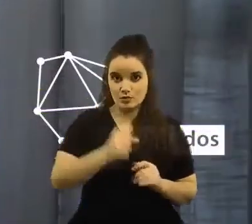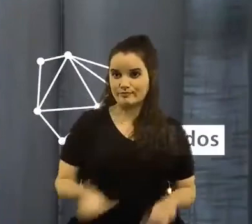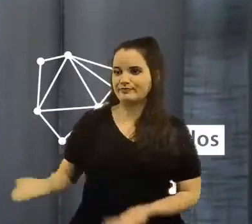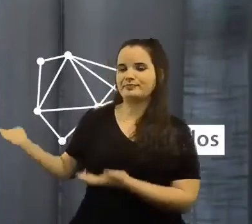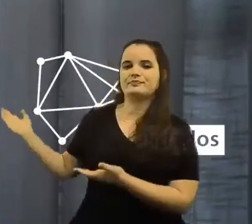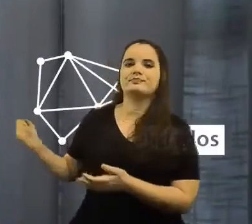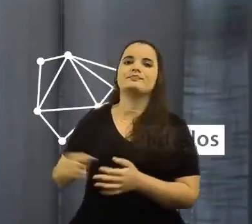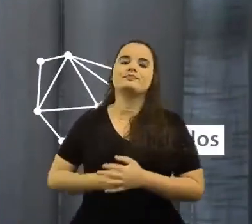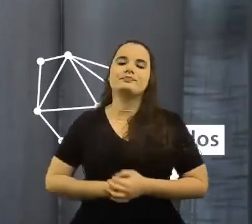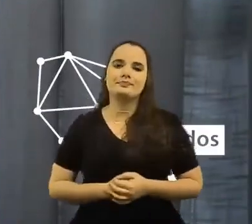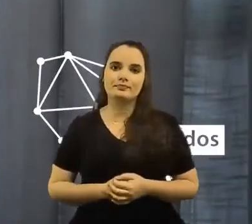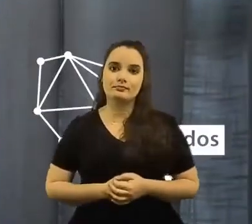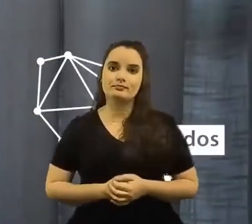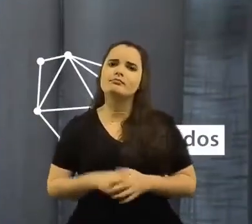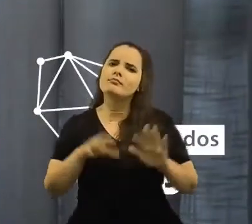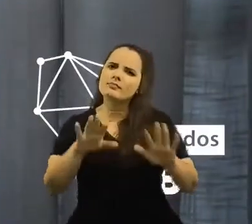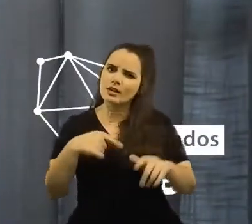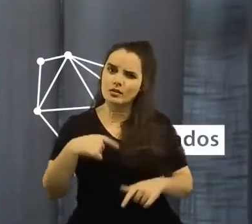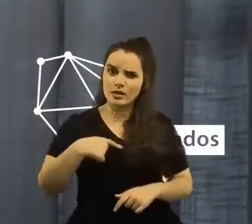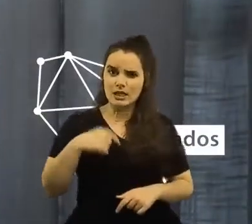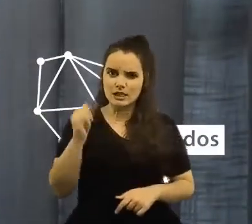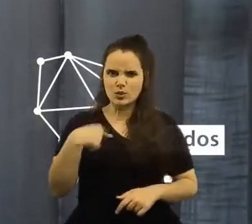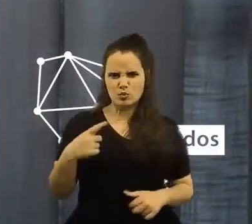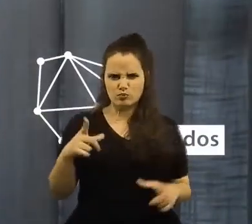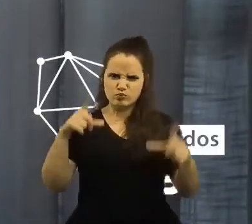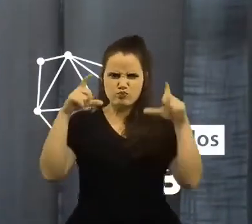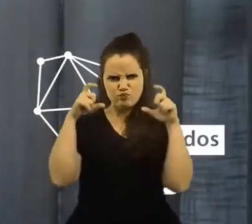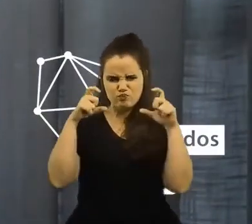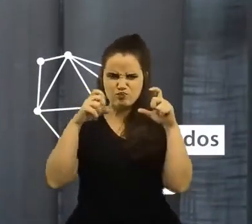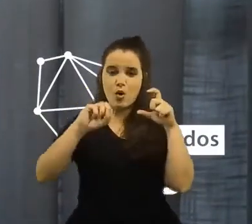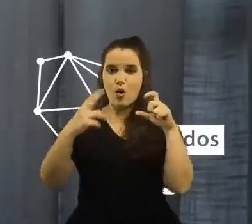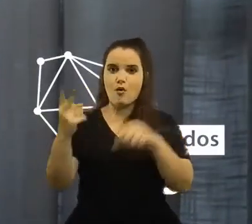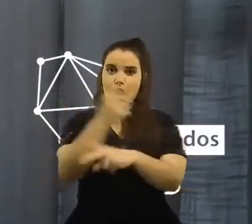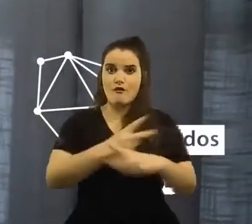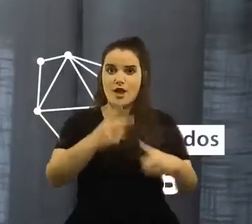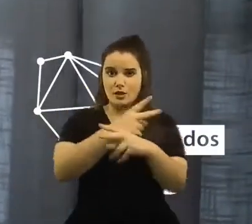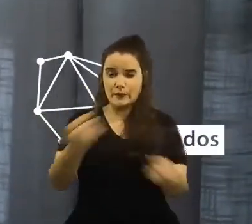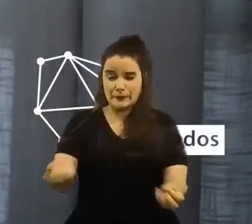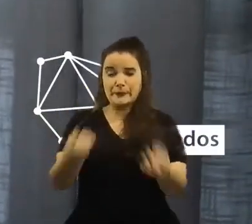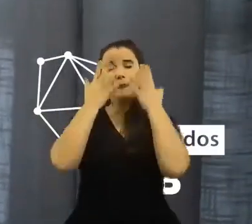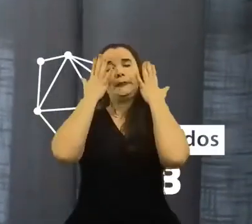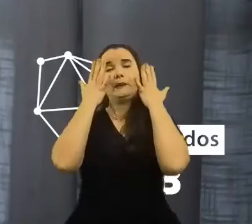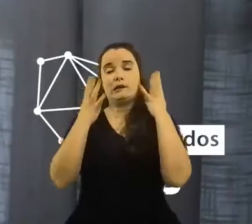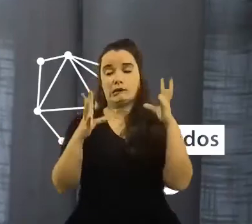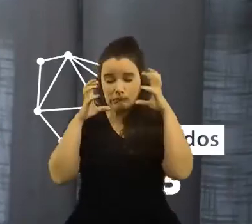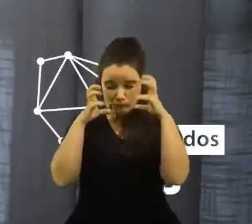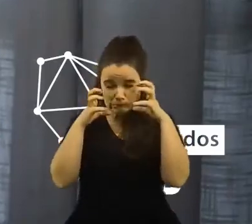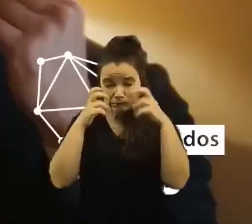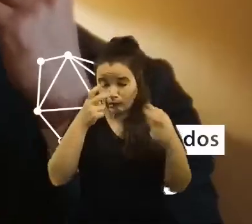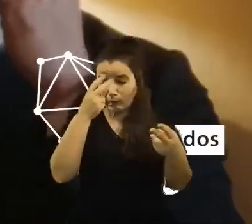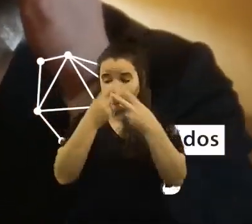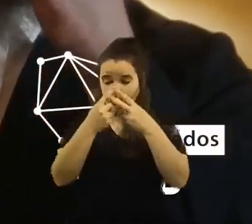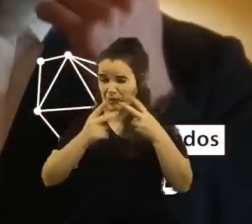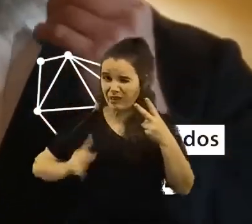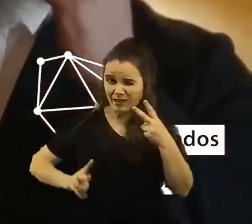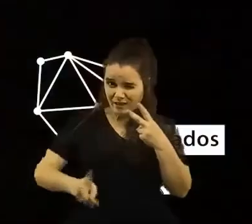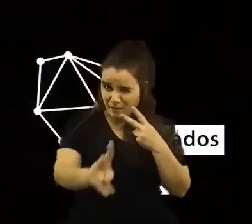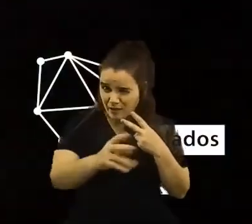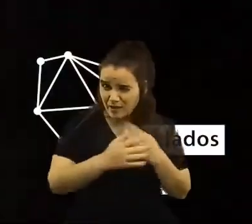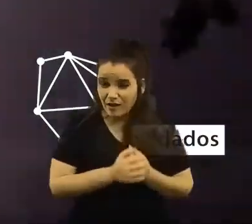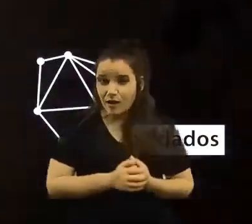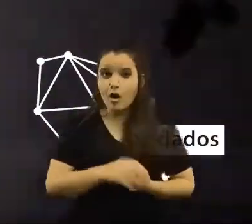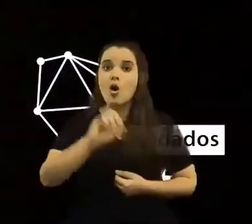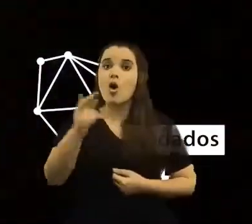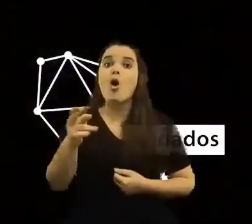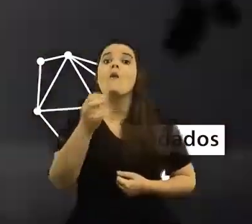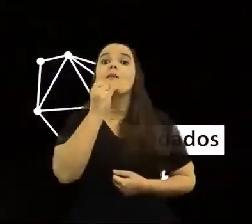uma careta e bater um vento forte, o rosto pode não voltar ao normal? Você já parou para pensar se espelhos podem atrair raios